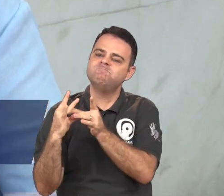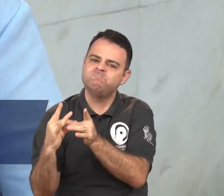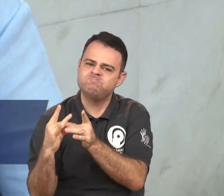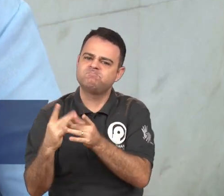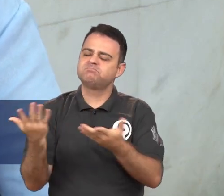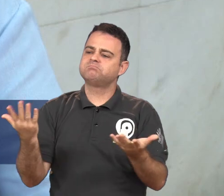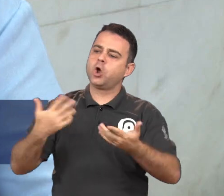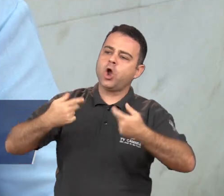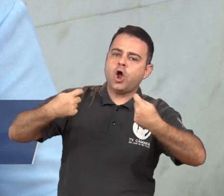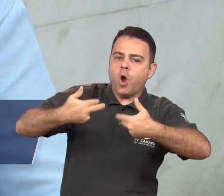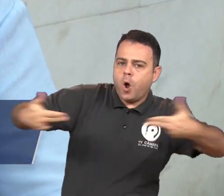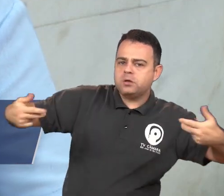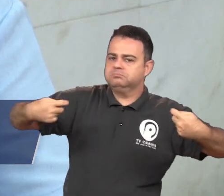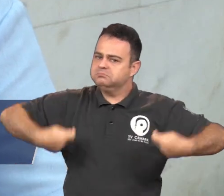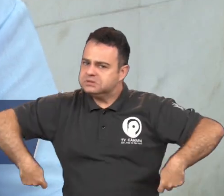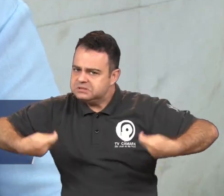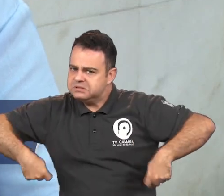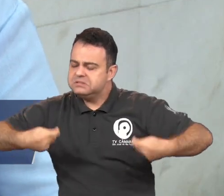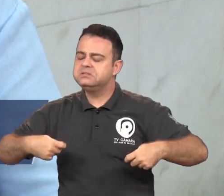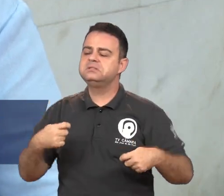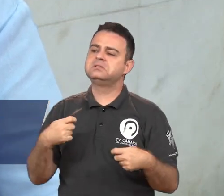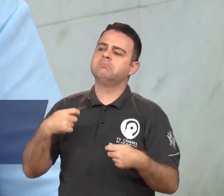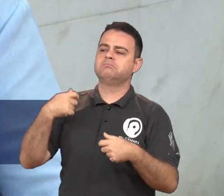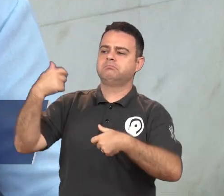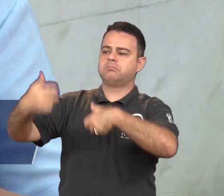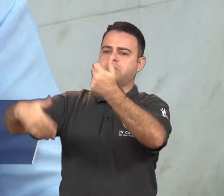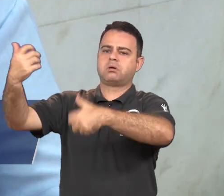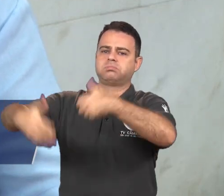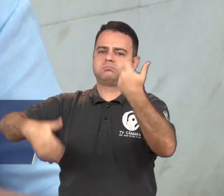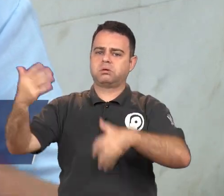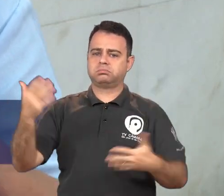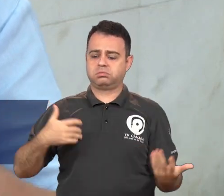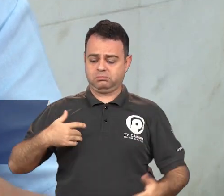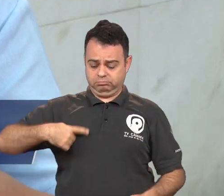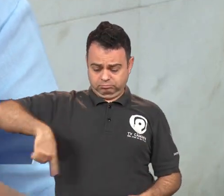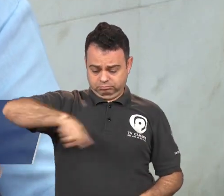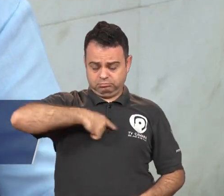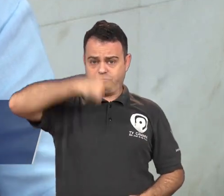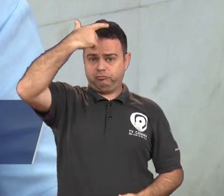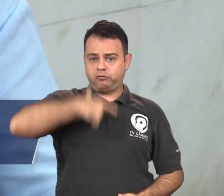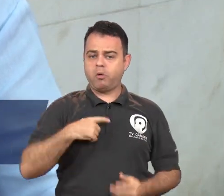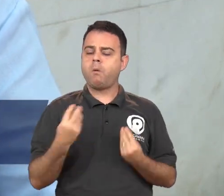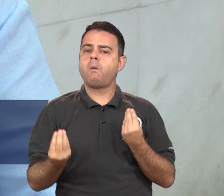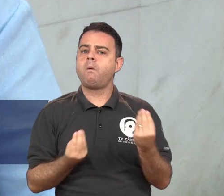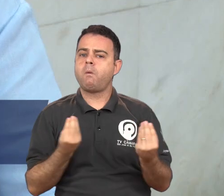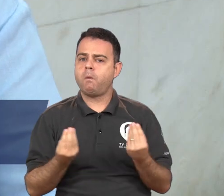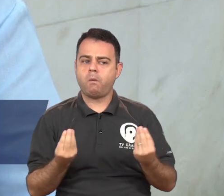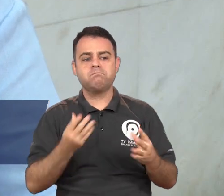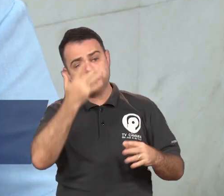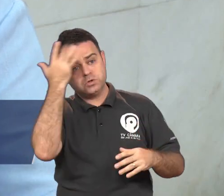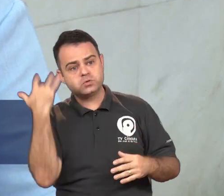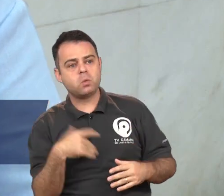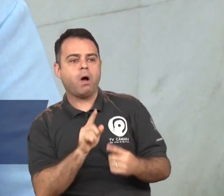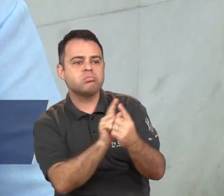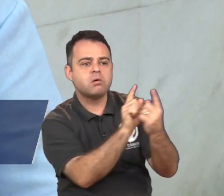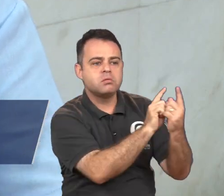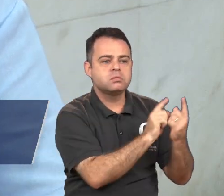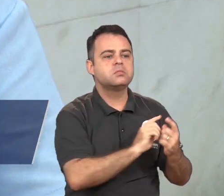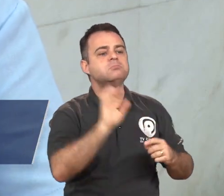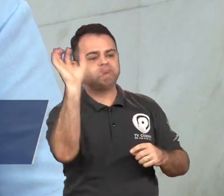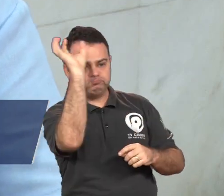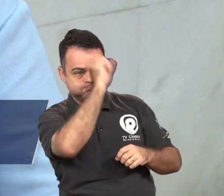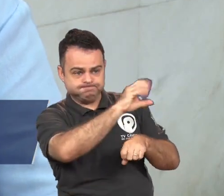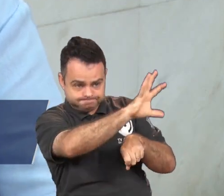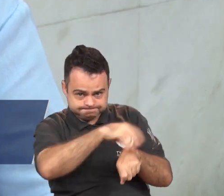para poder levar todas as demandas que vêm, até porque o vereador está ali justamente para isso, para atender a população.